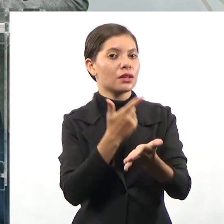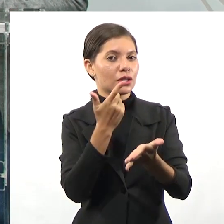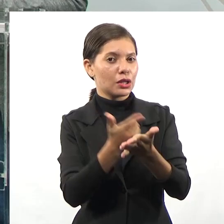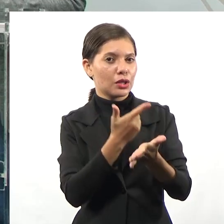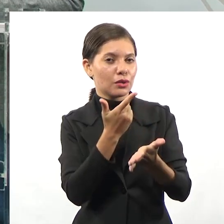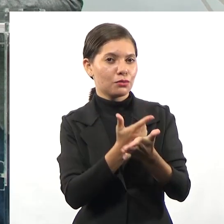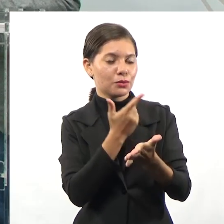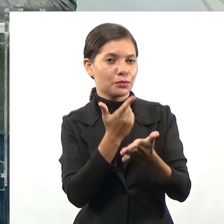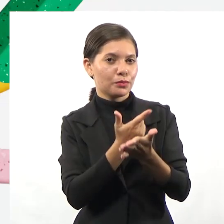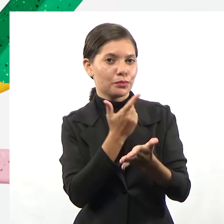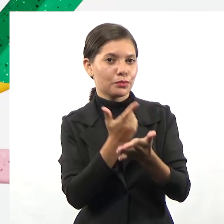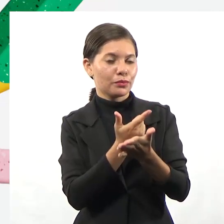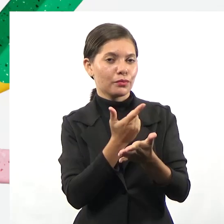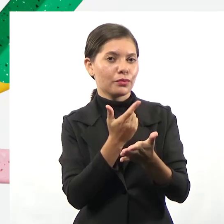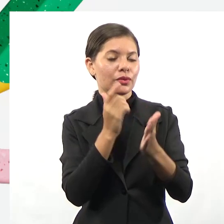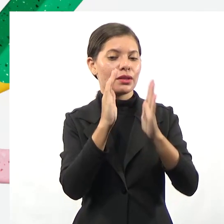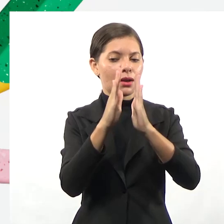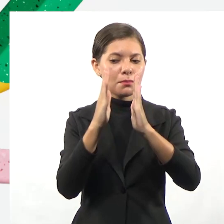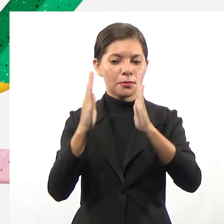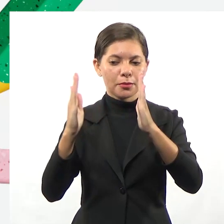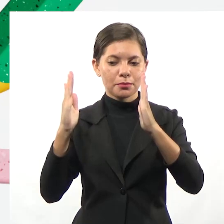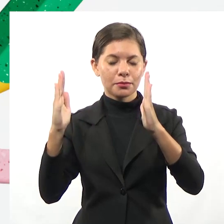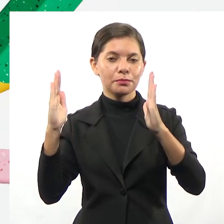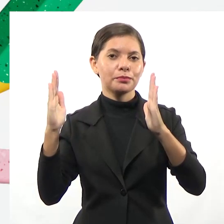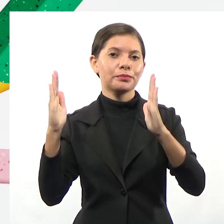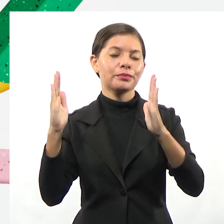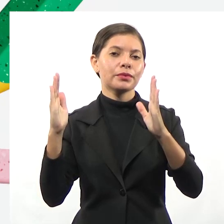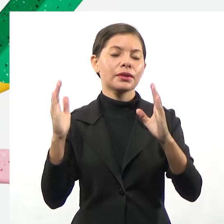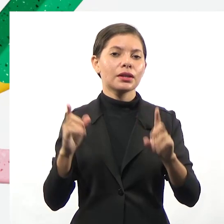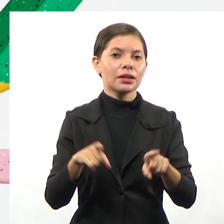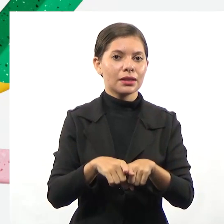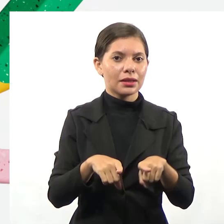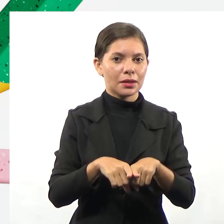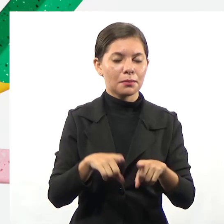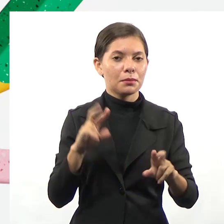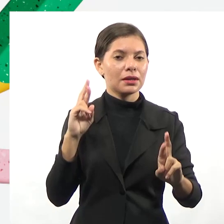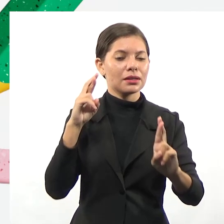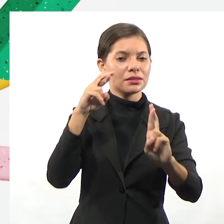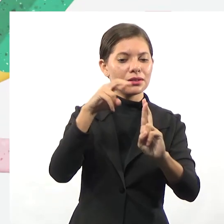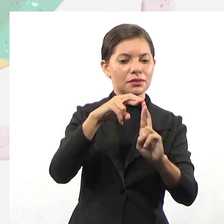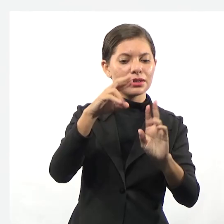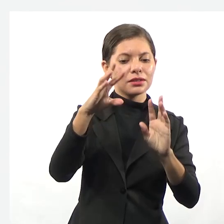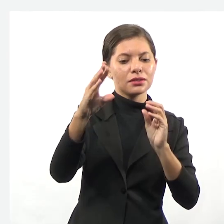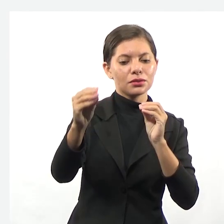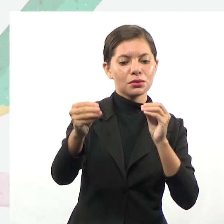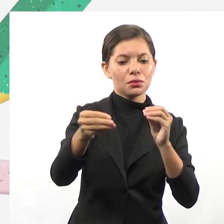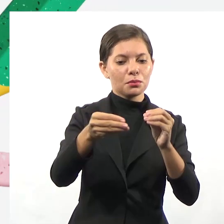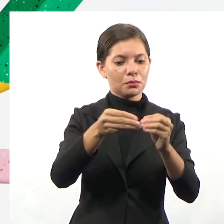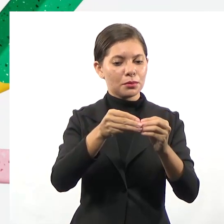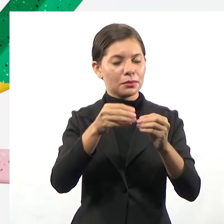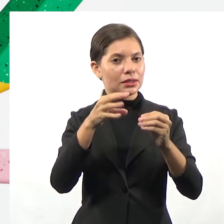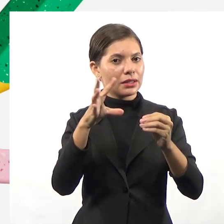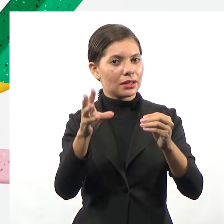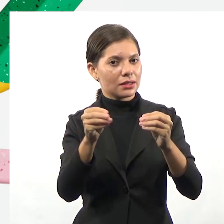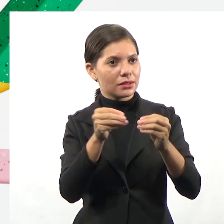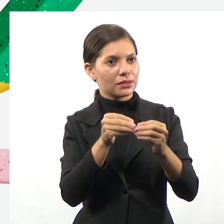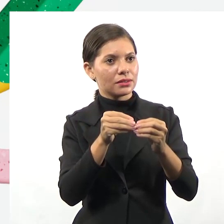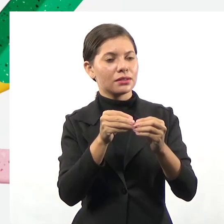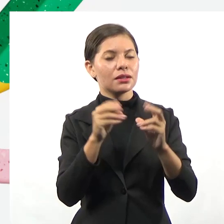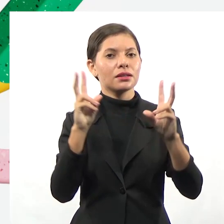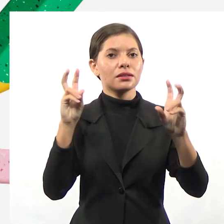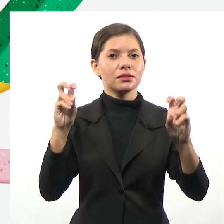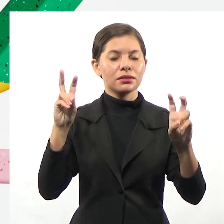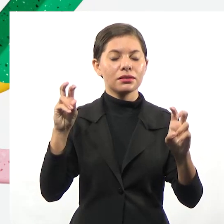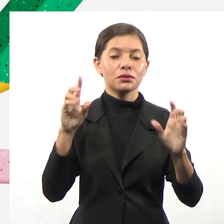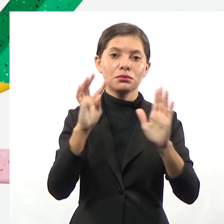livro do Sanches, que está lá na nossa biblioteca virtual, e também lá nas referências complementares, eu